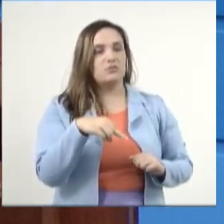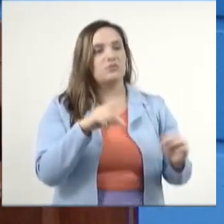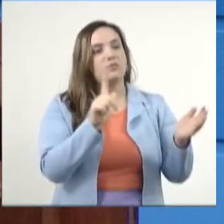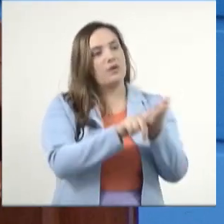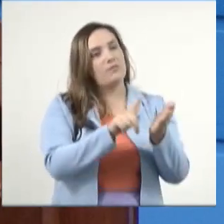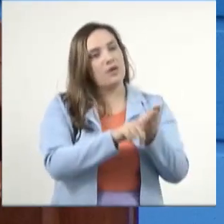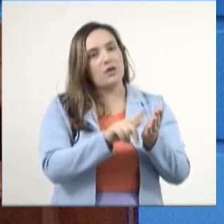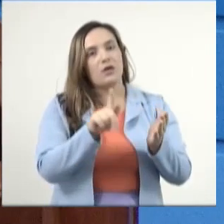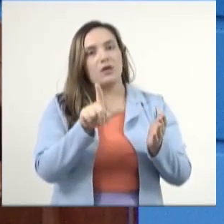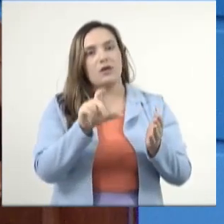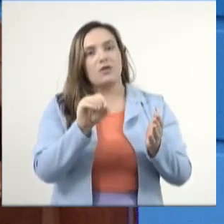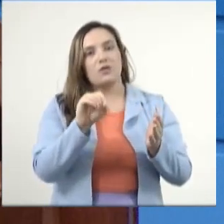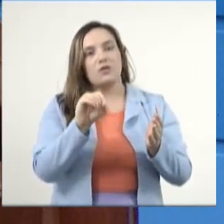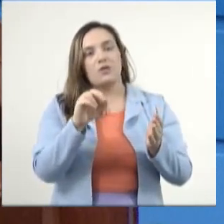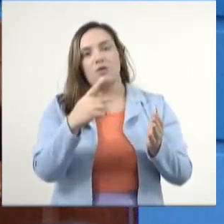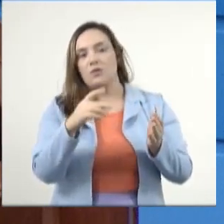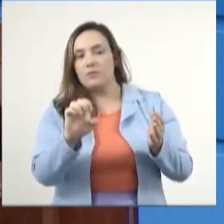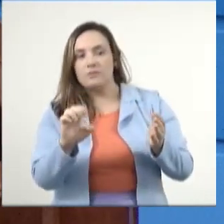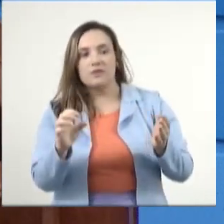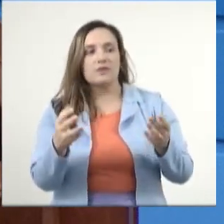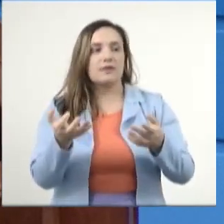do golpe que eles queriam